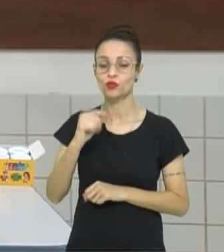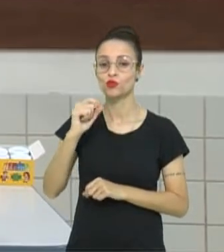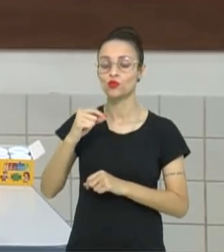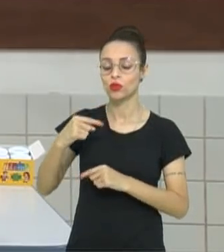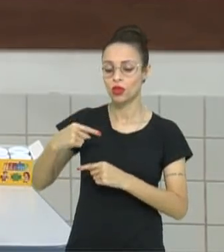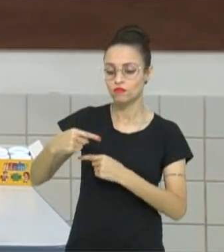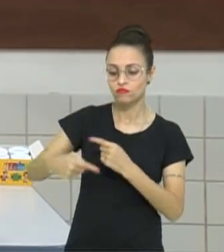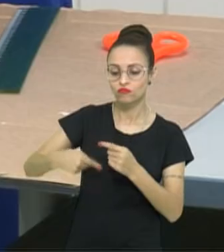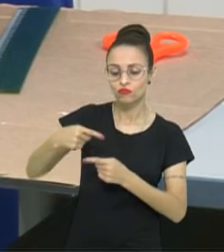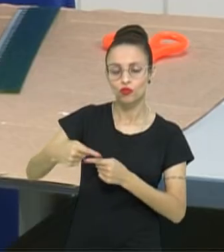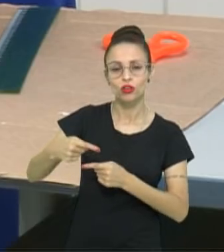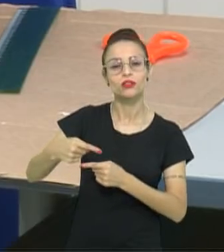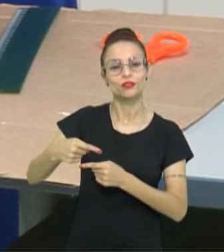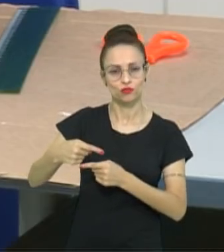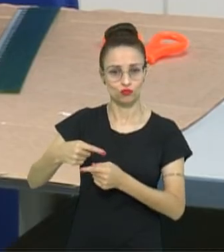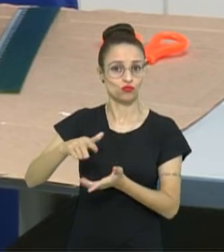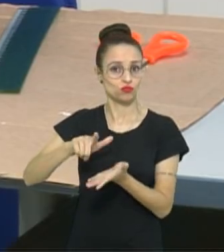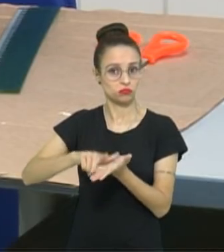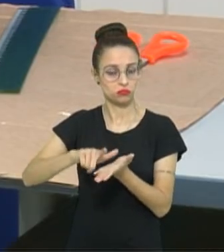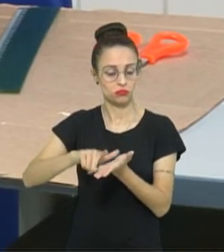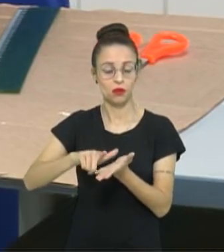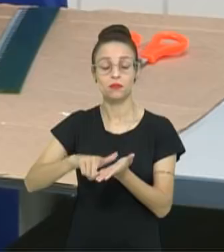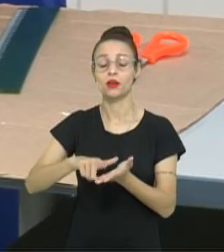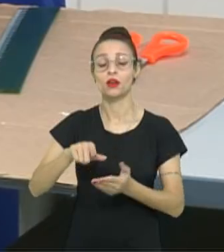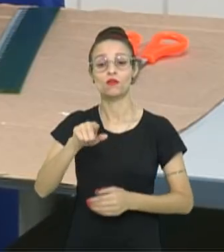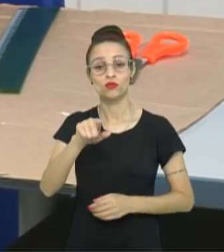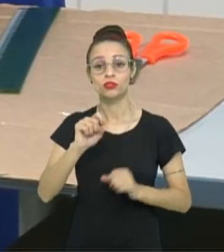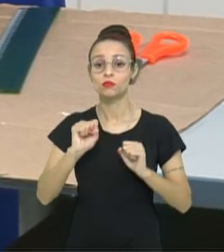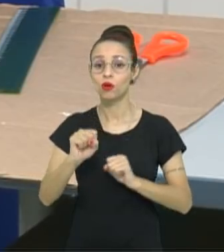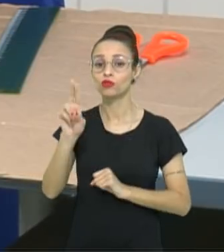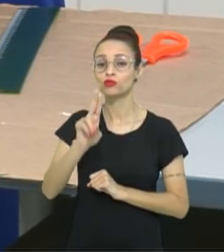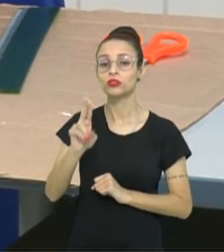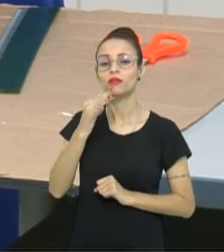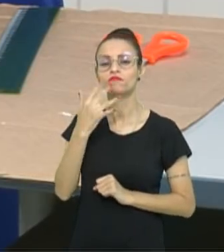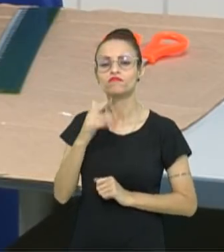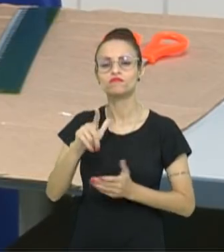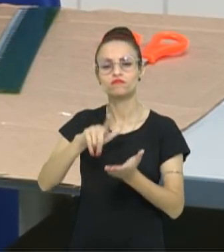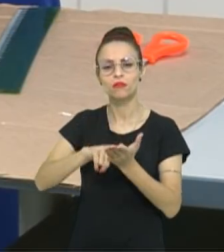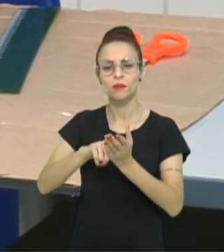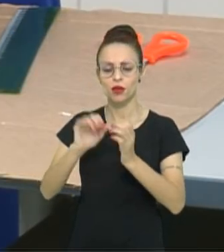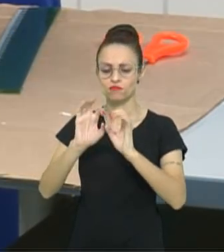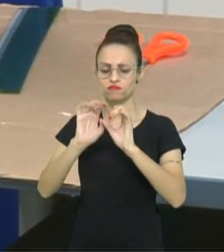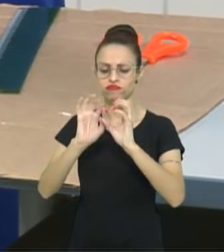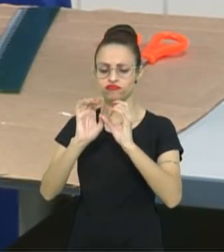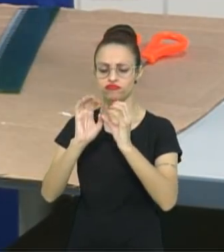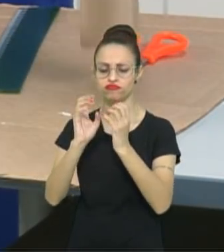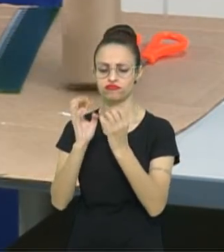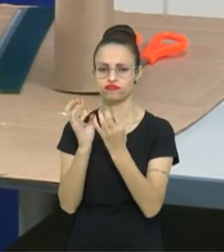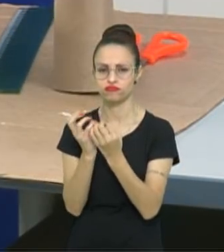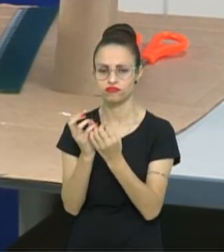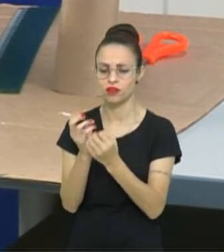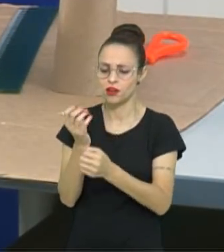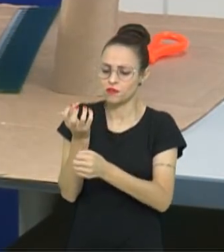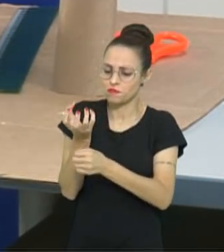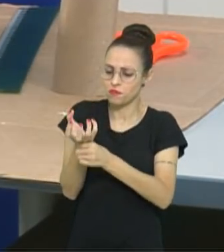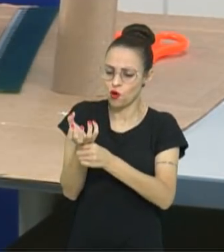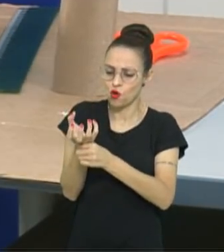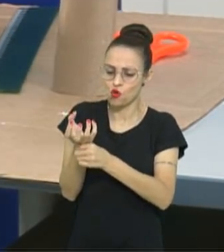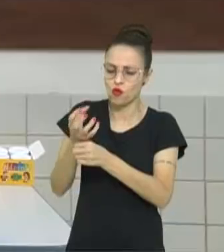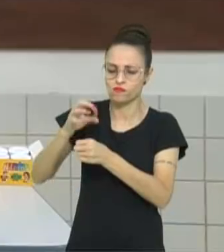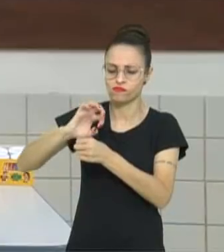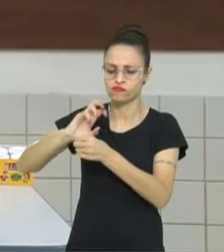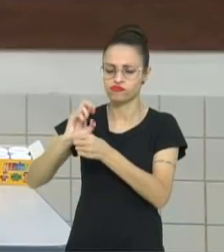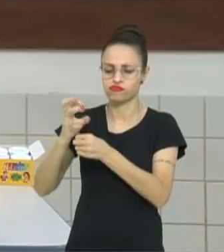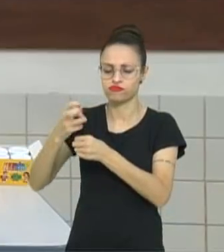do papel higiênico. Se você tiver crepom, você também daí pode utilizar para fazer a árvore, né? Então, como eu falei, você vai usar a